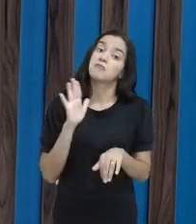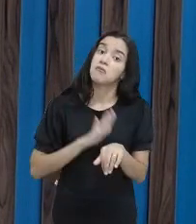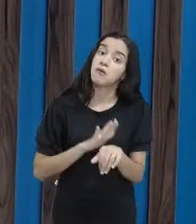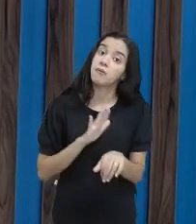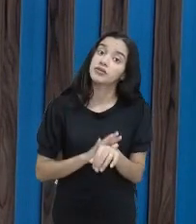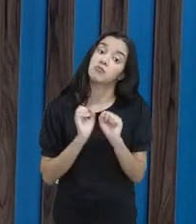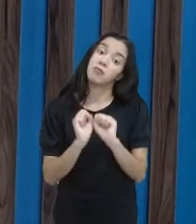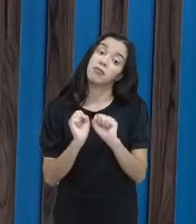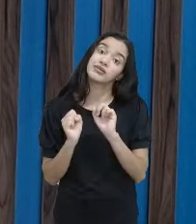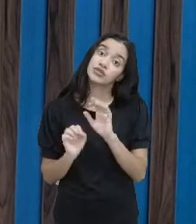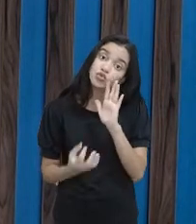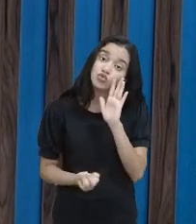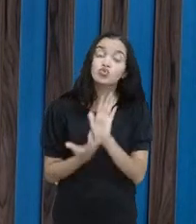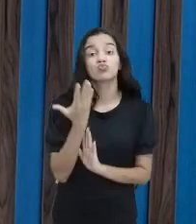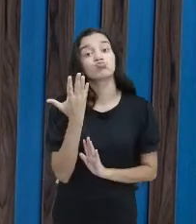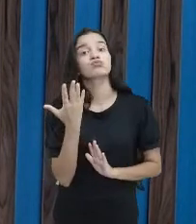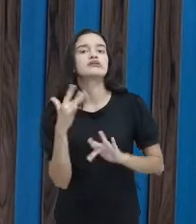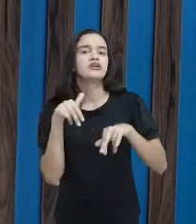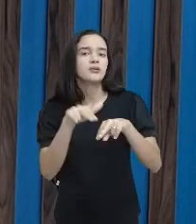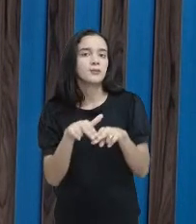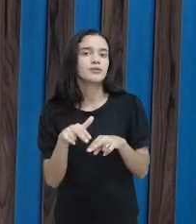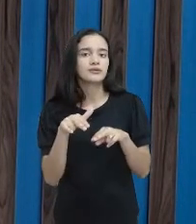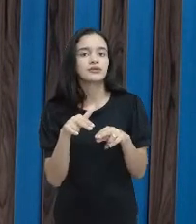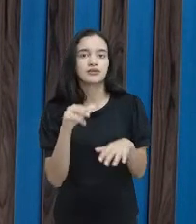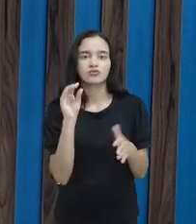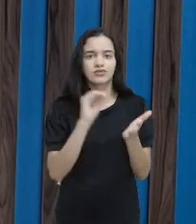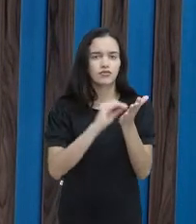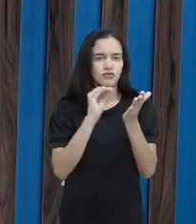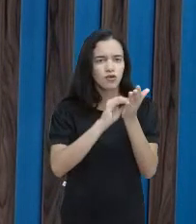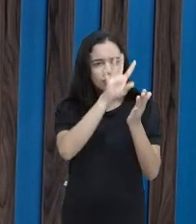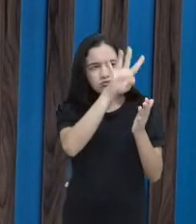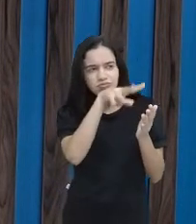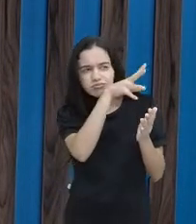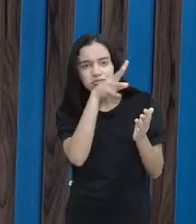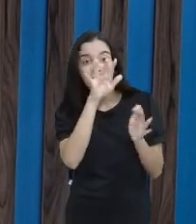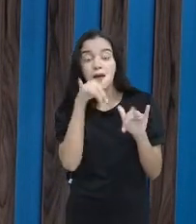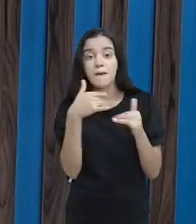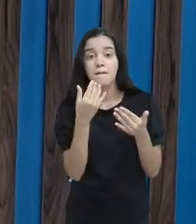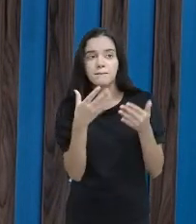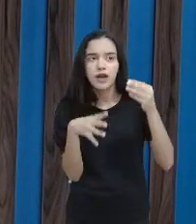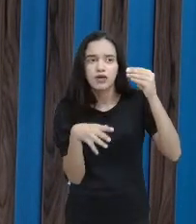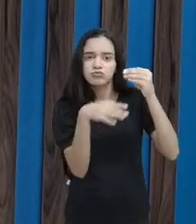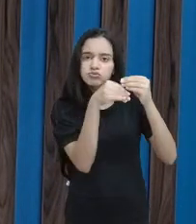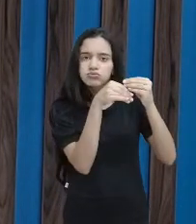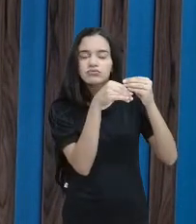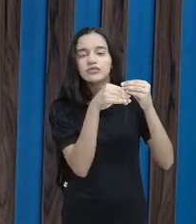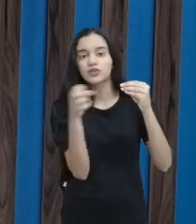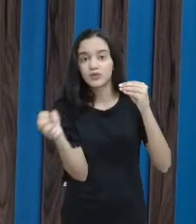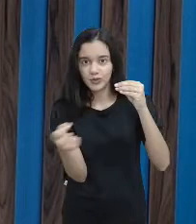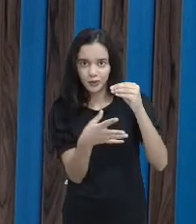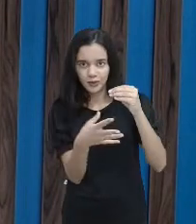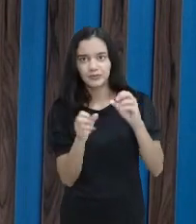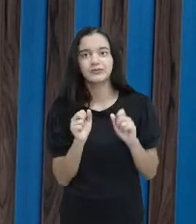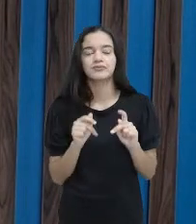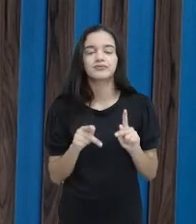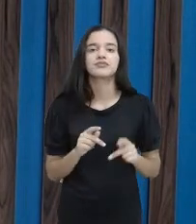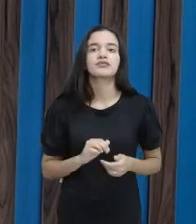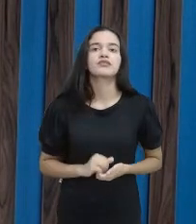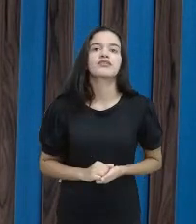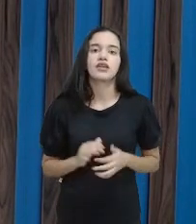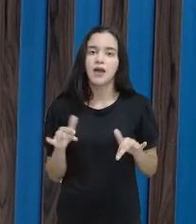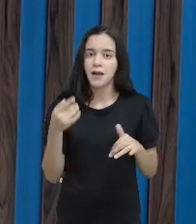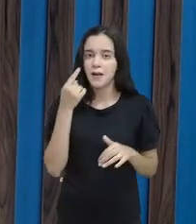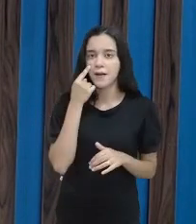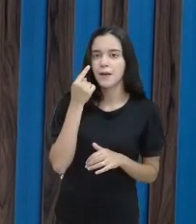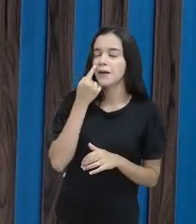podem surgir outros. Então, por isso que fica um espaçozinho vazio, que é para colocar esses novos elementos, tá certo? Então,